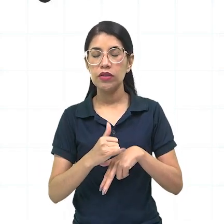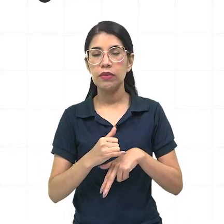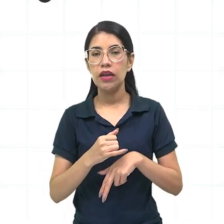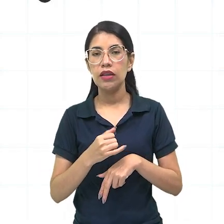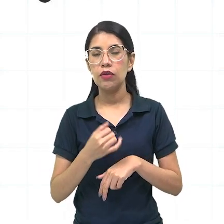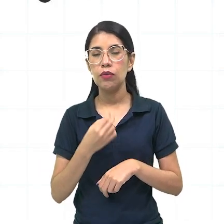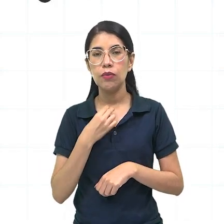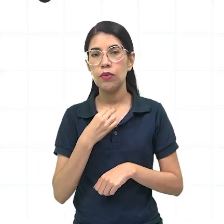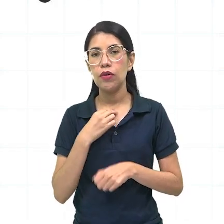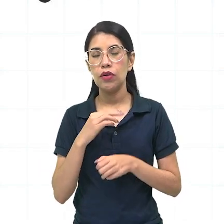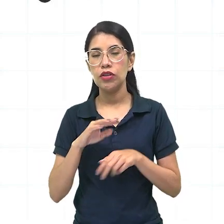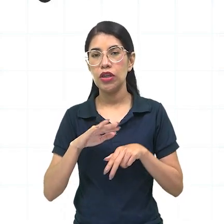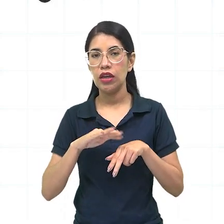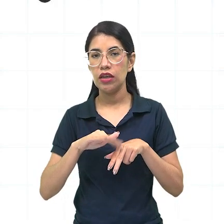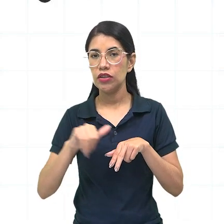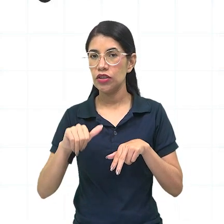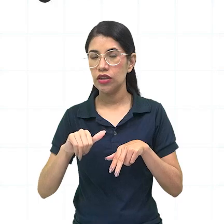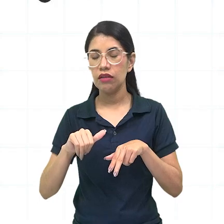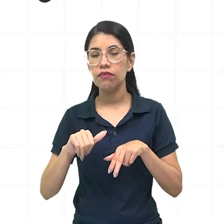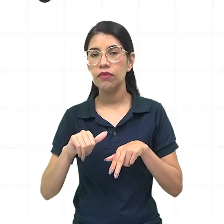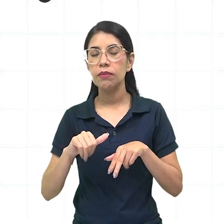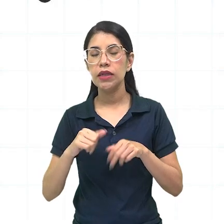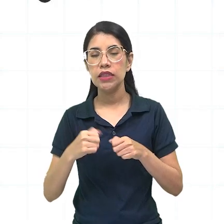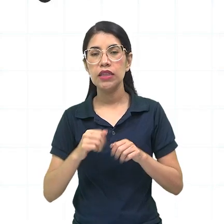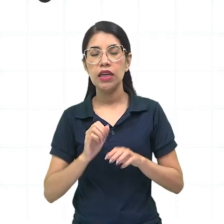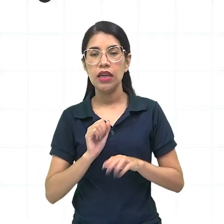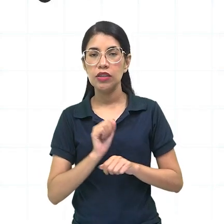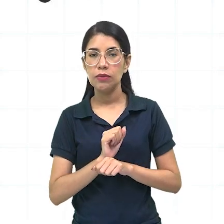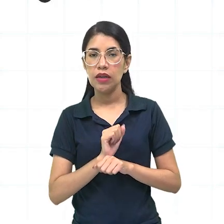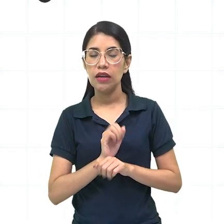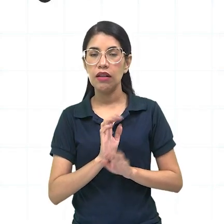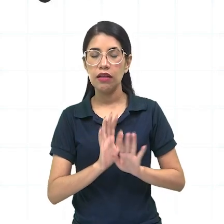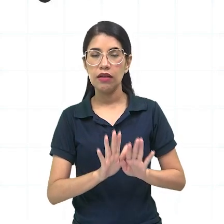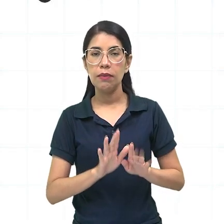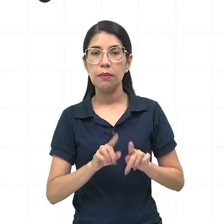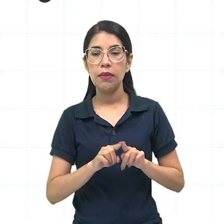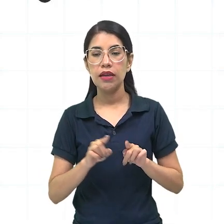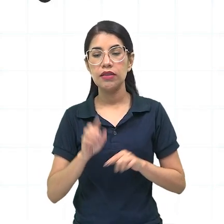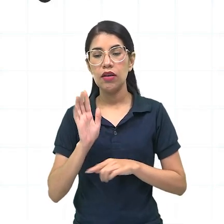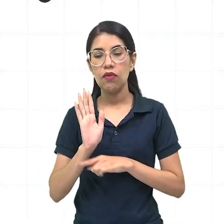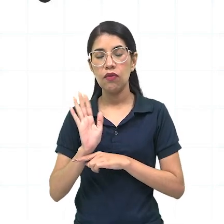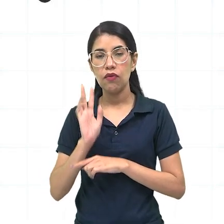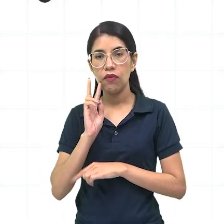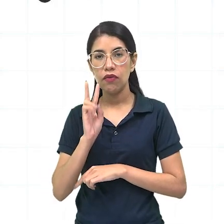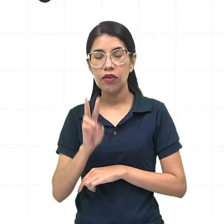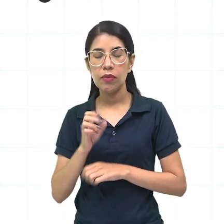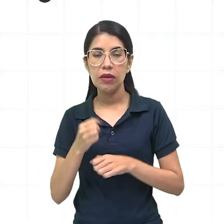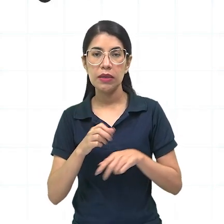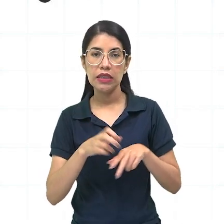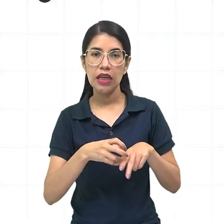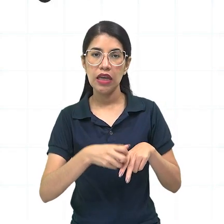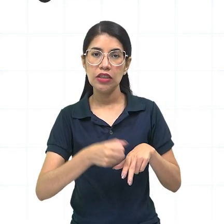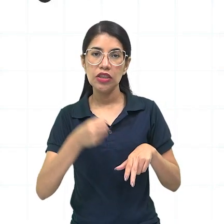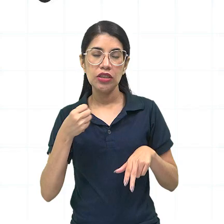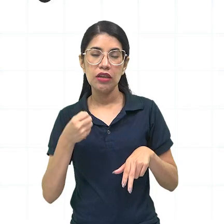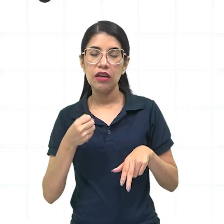não tirar ele, tá? Não retire, deixa ele lá. Ah, mas eu vi no filme que tem que tirar